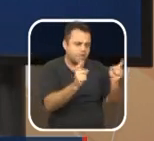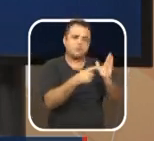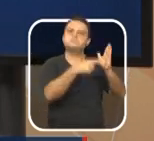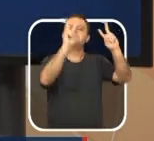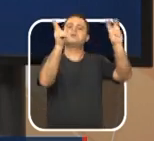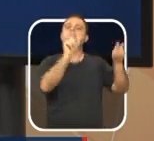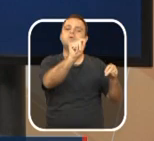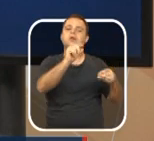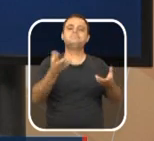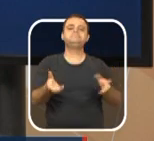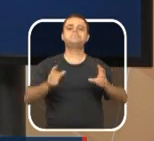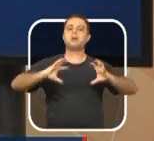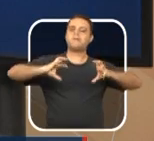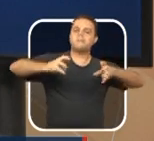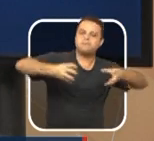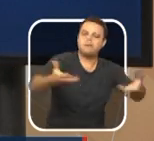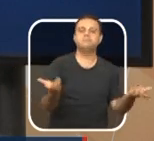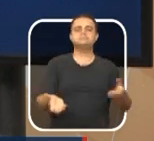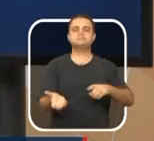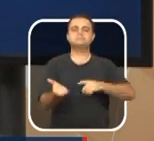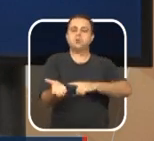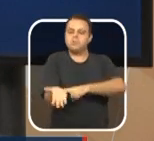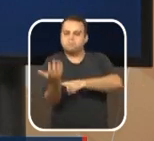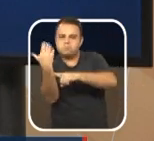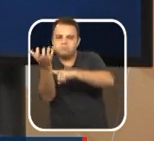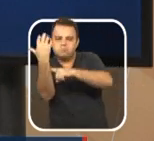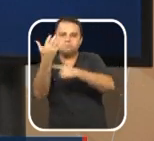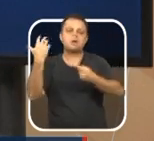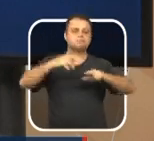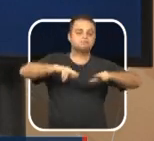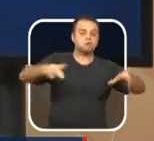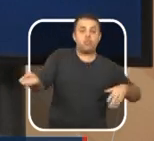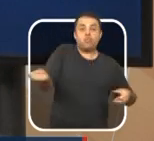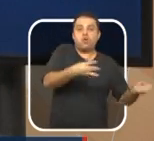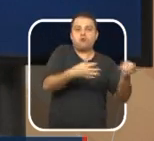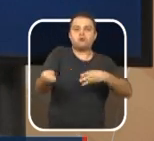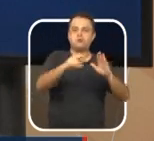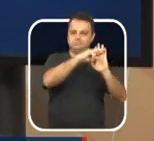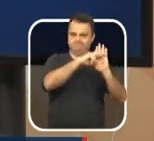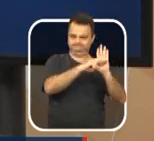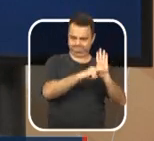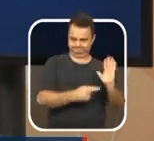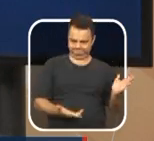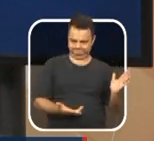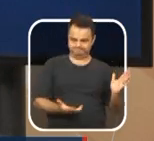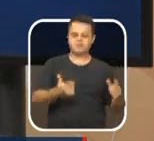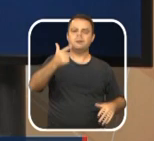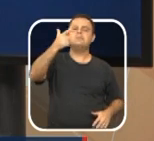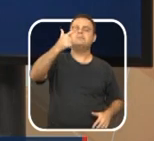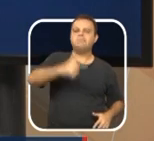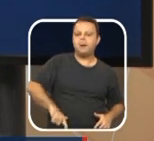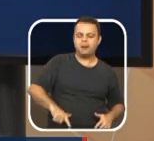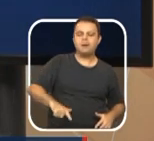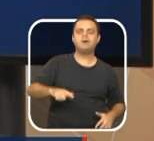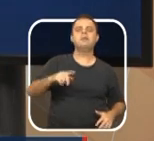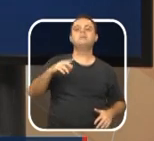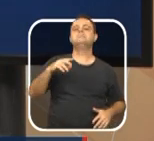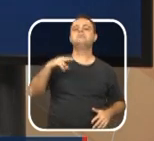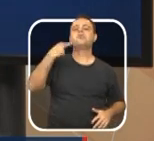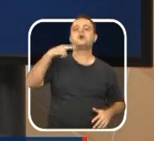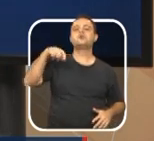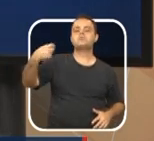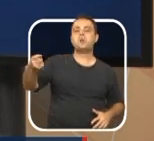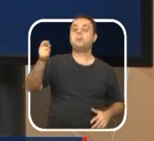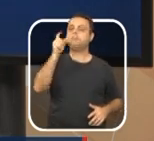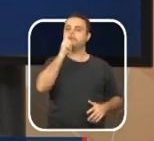mecanizada do município os vereadores votam também projeto do Vereador Pedro Roberto que